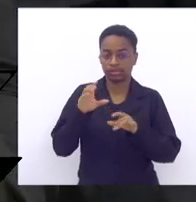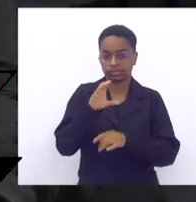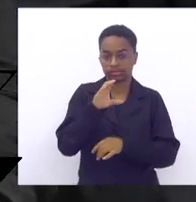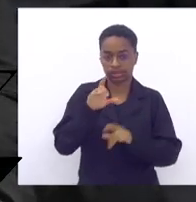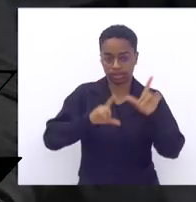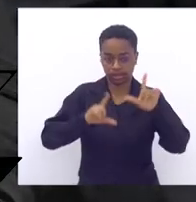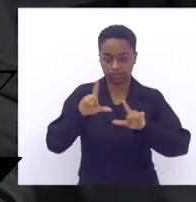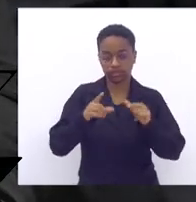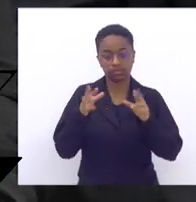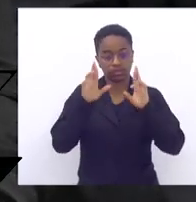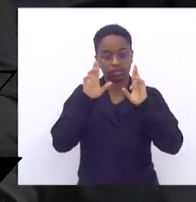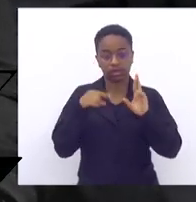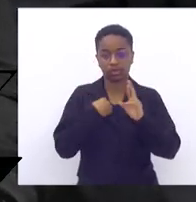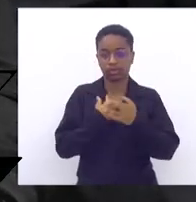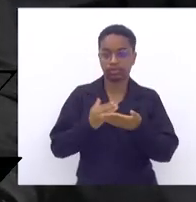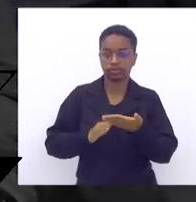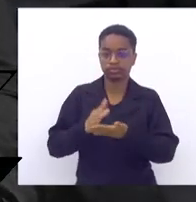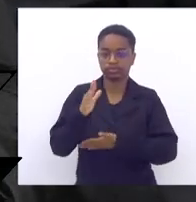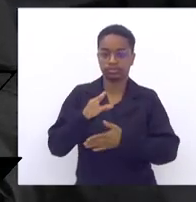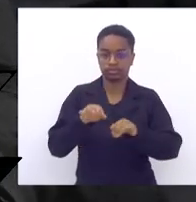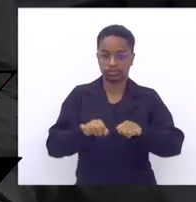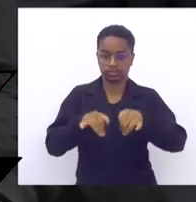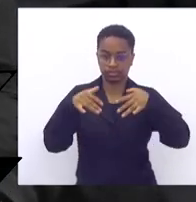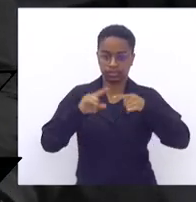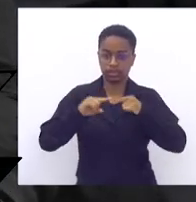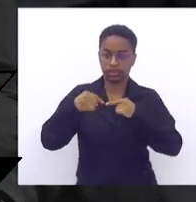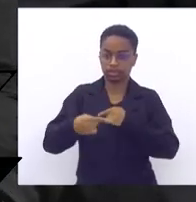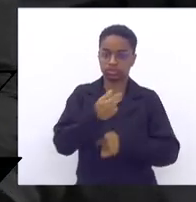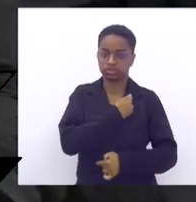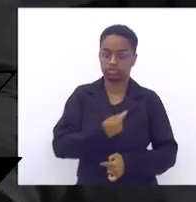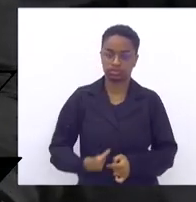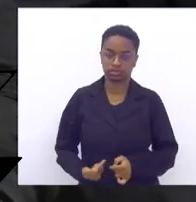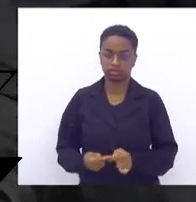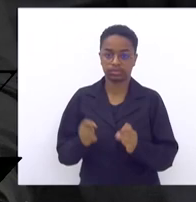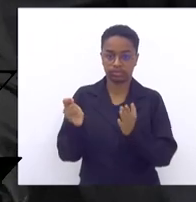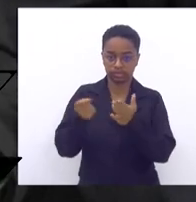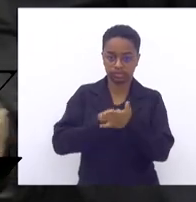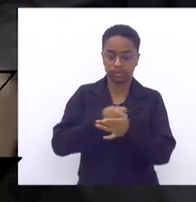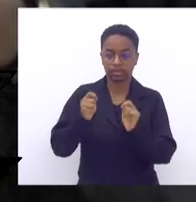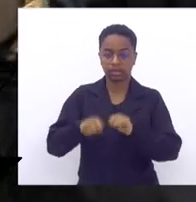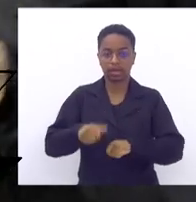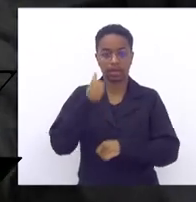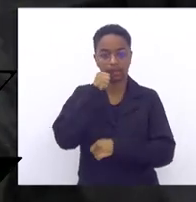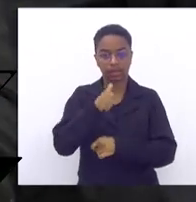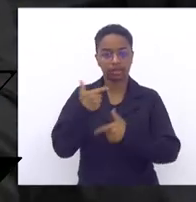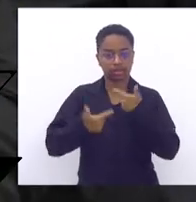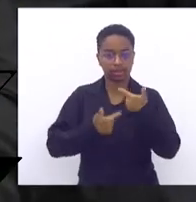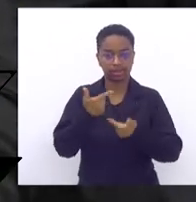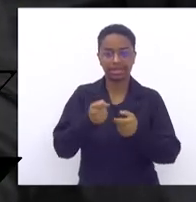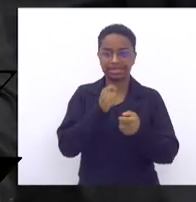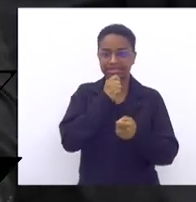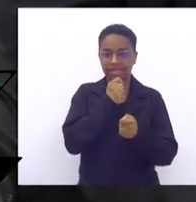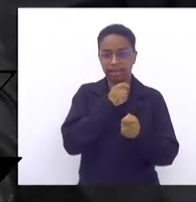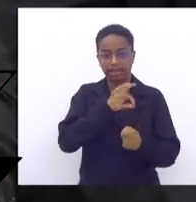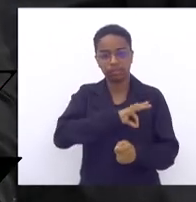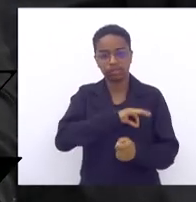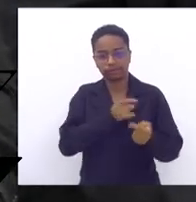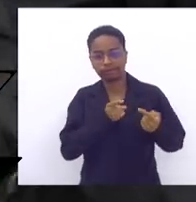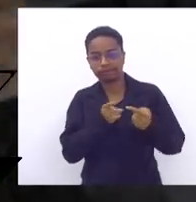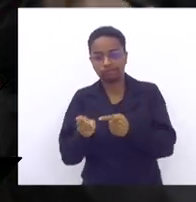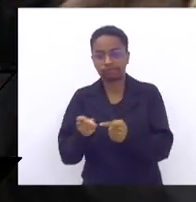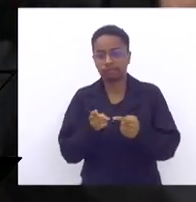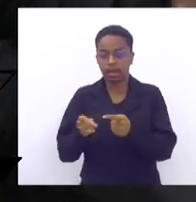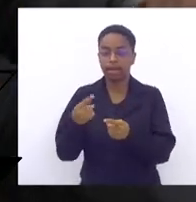aprovar isso em plenário e depois o governador sancionando aí para dar tranquilidade para essas mulheres poderem trabalhar sem ser perseguida pela Polícia Civil,